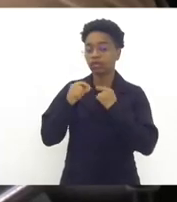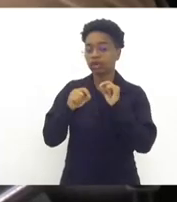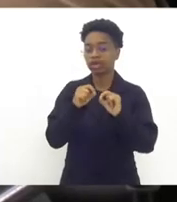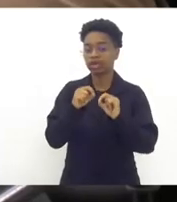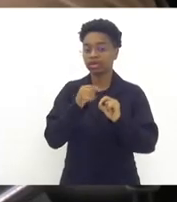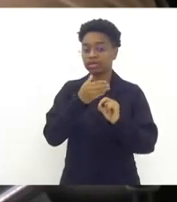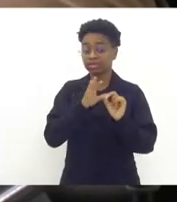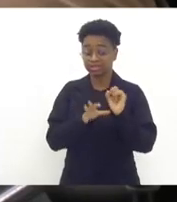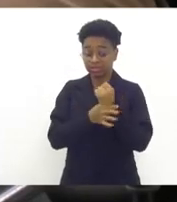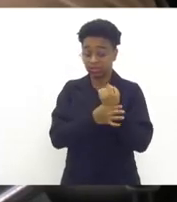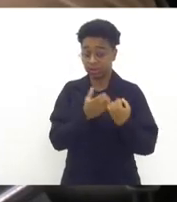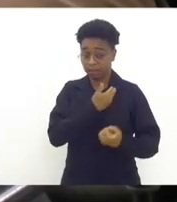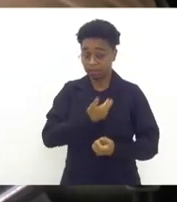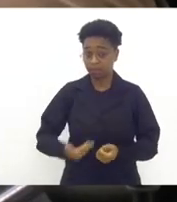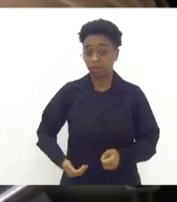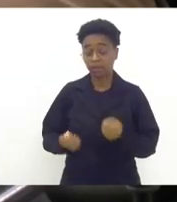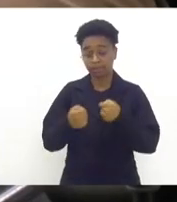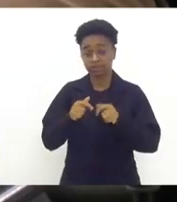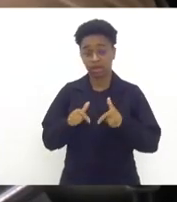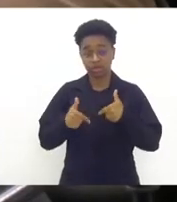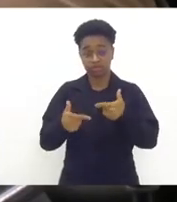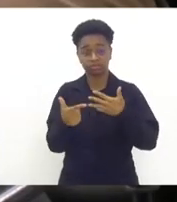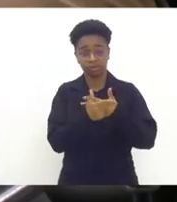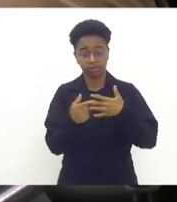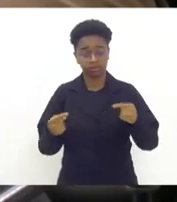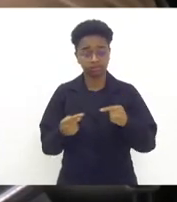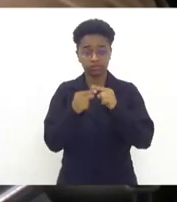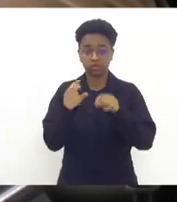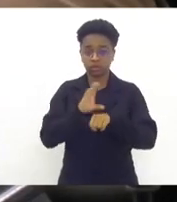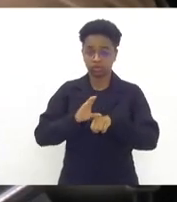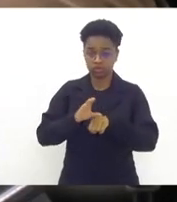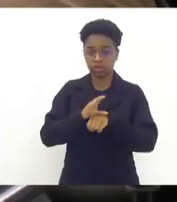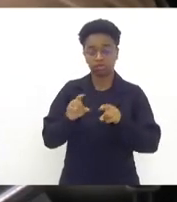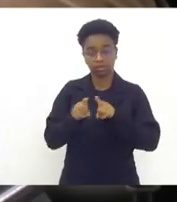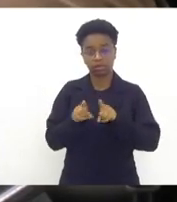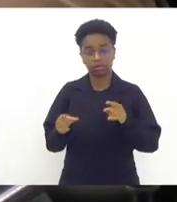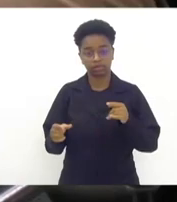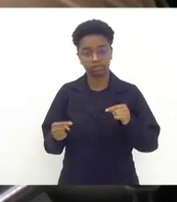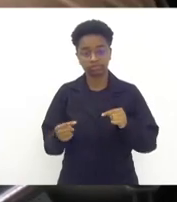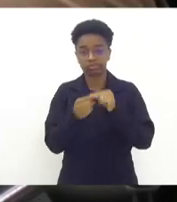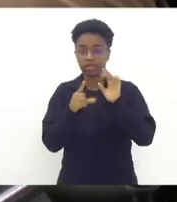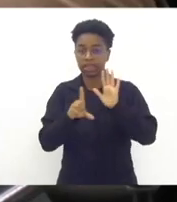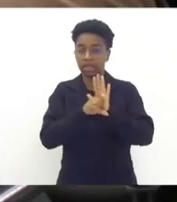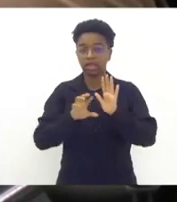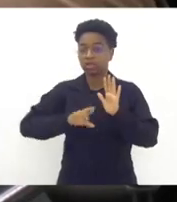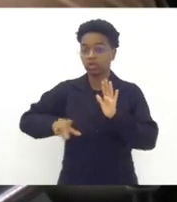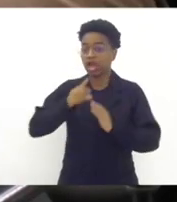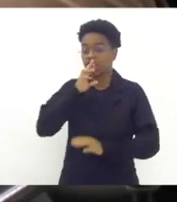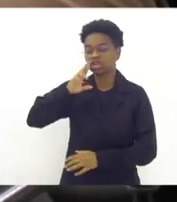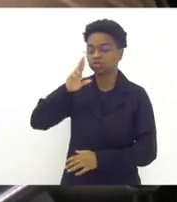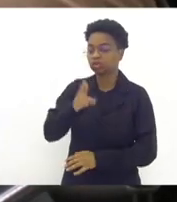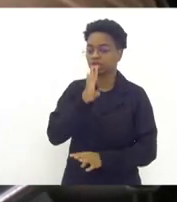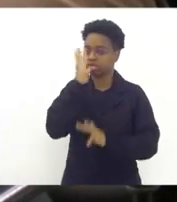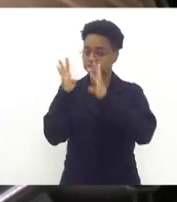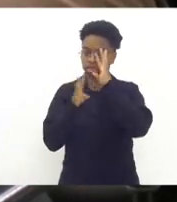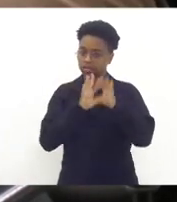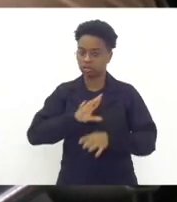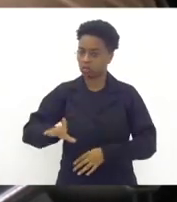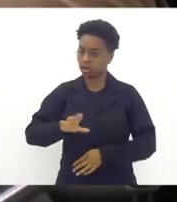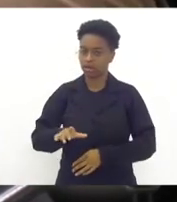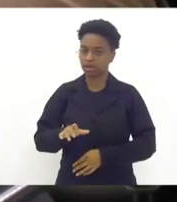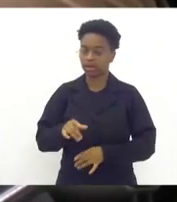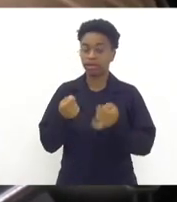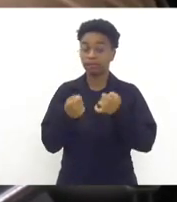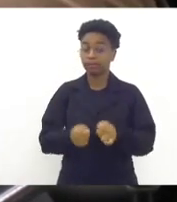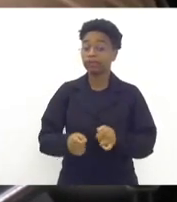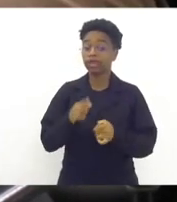de segurança pública cumpram o seu papel constitucional e legal. Não é? Não é responder por responder. É